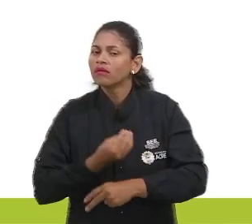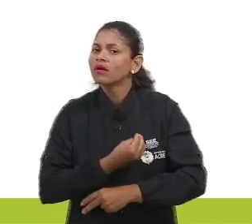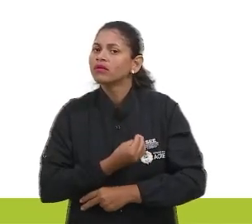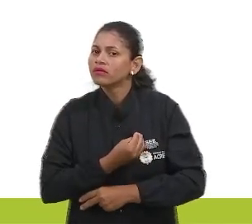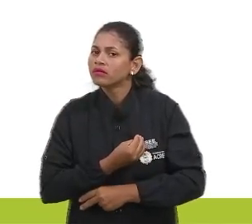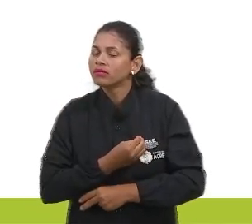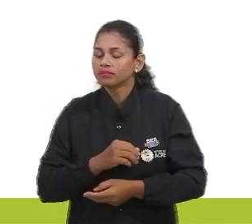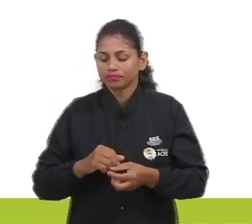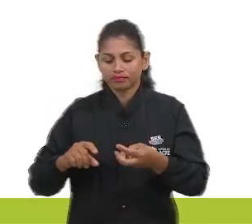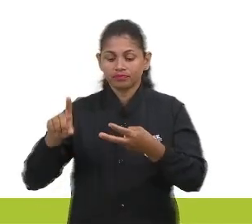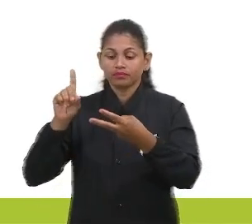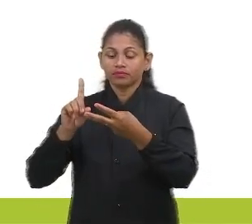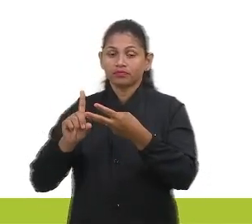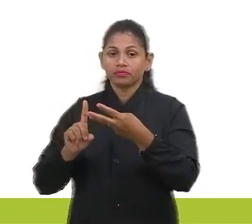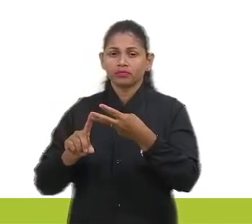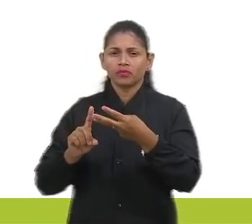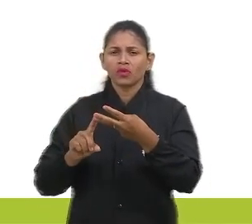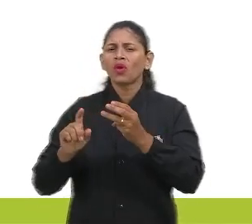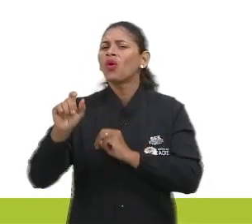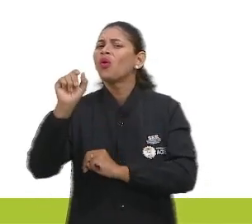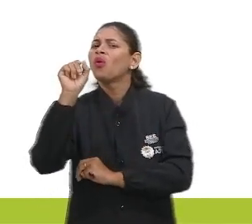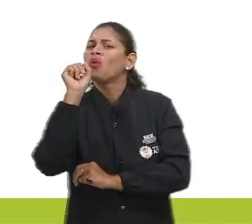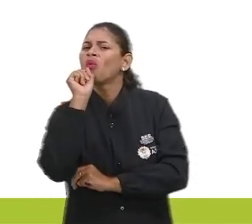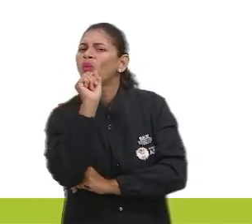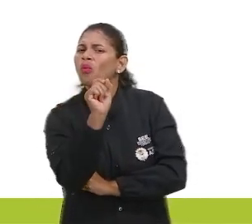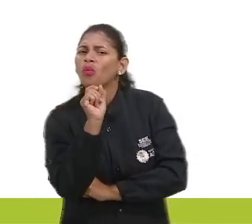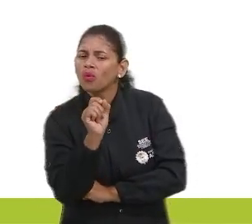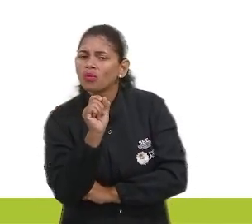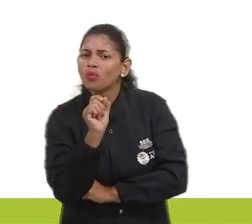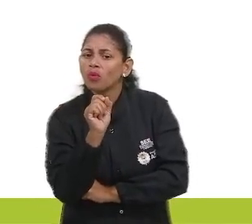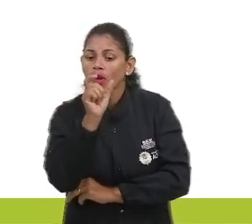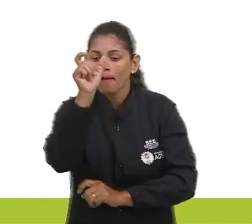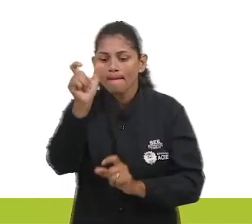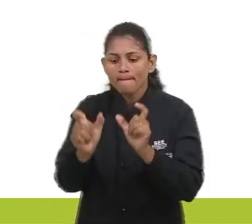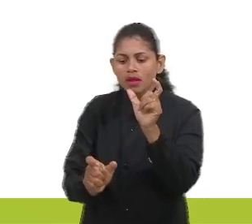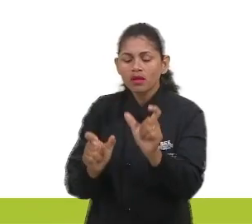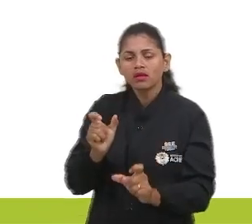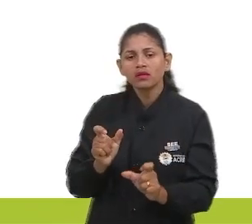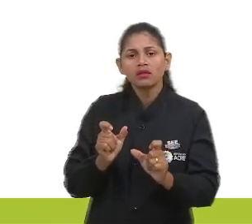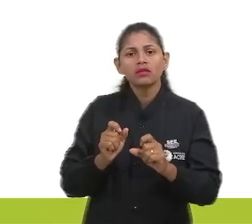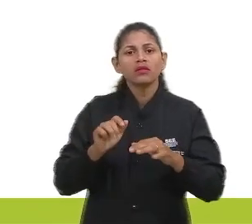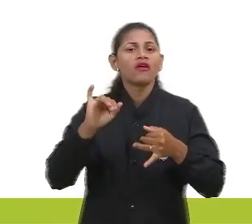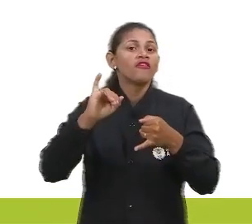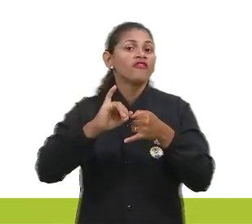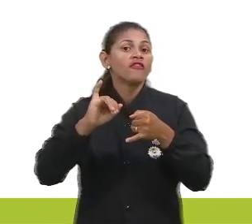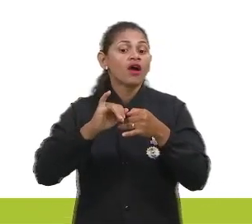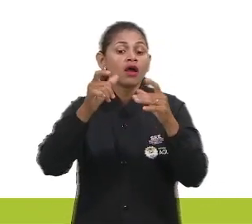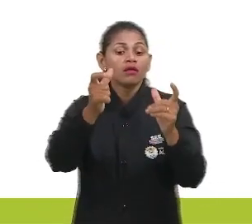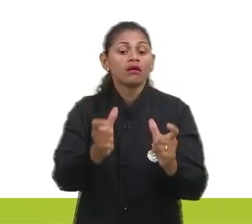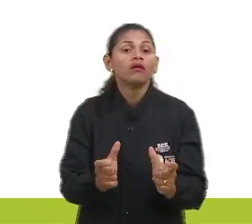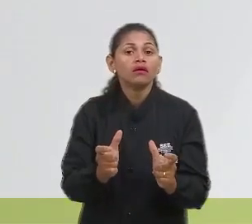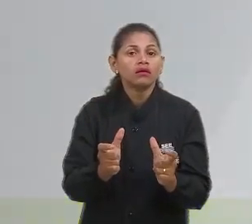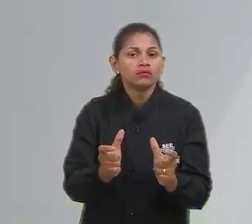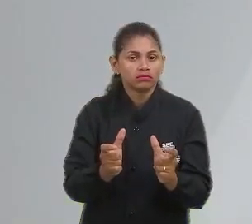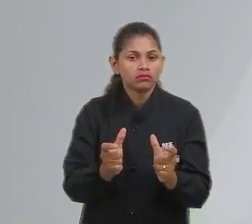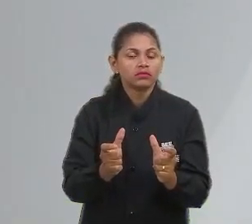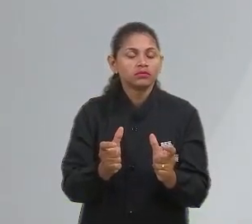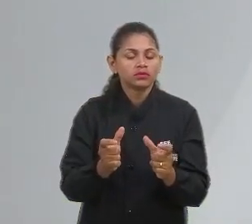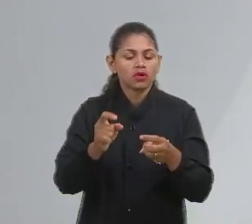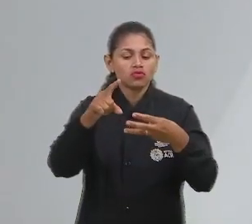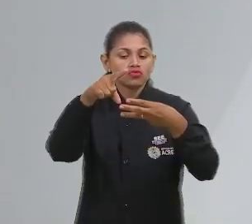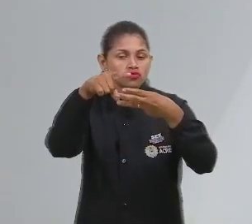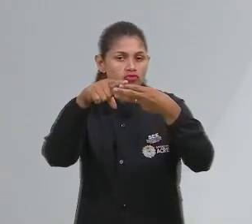o que esses personagens fazem neste lugar, certo? Esses 3 eixos, eles